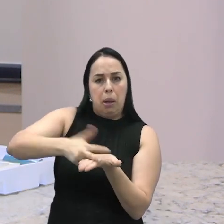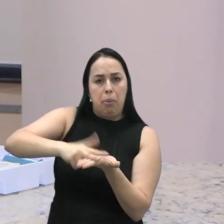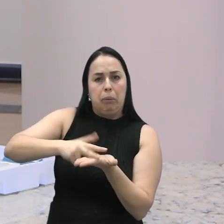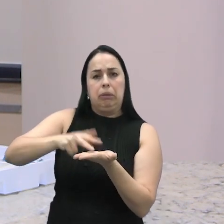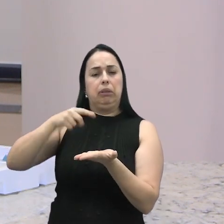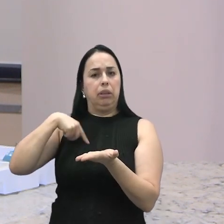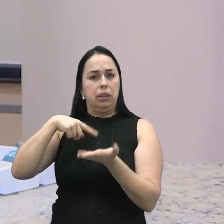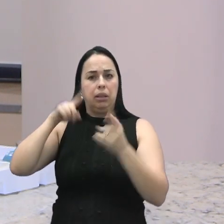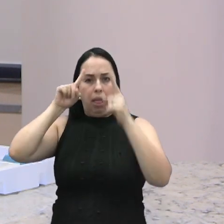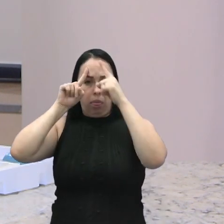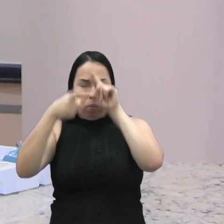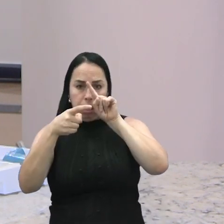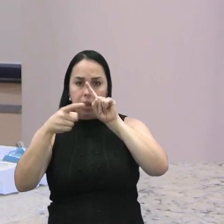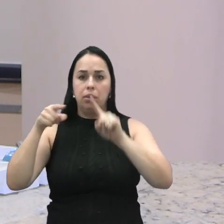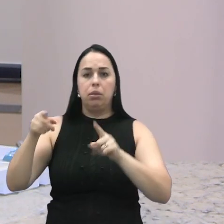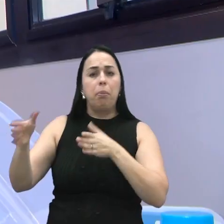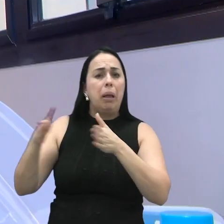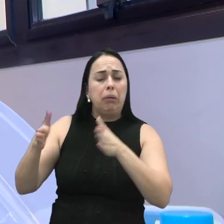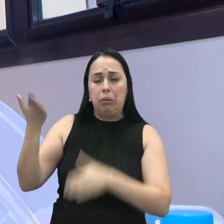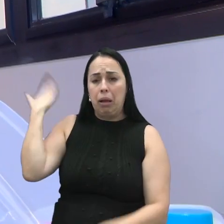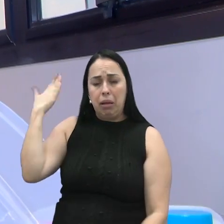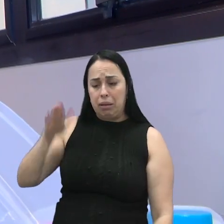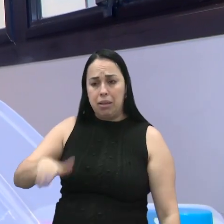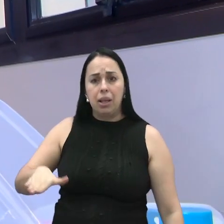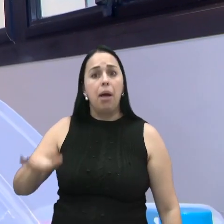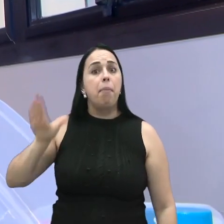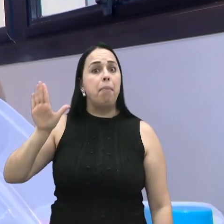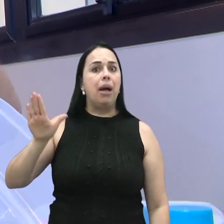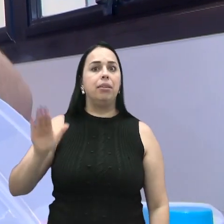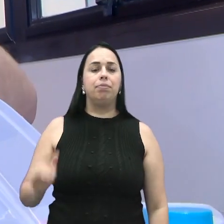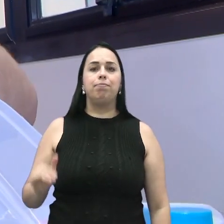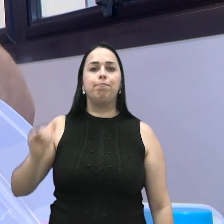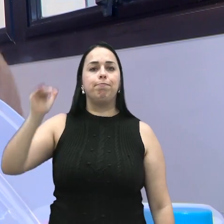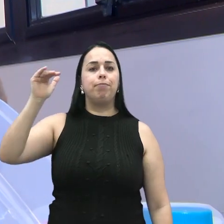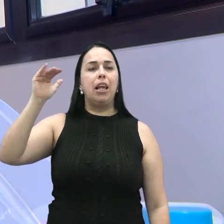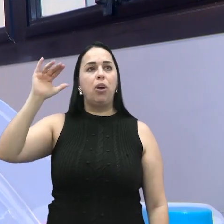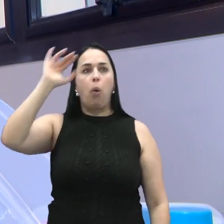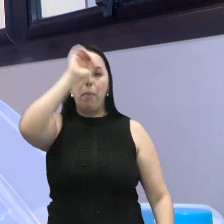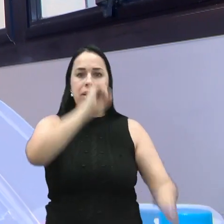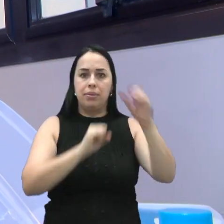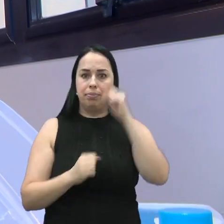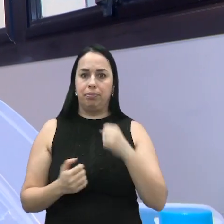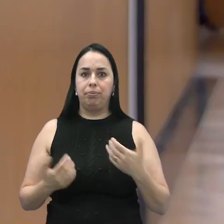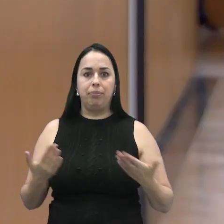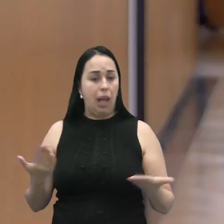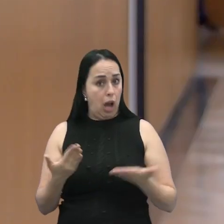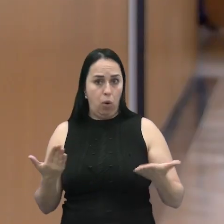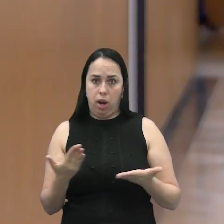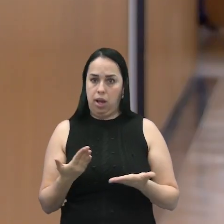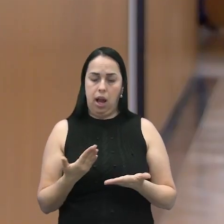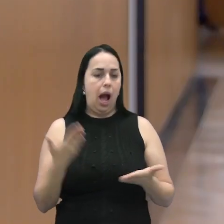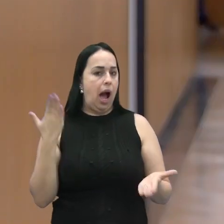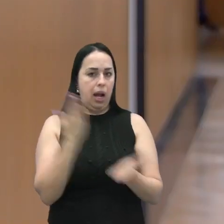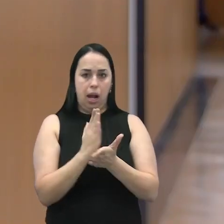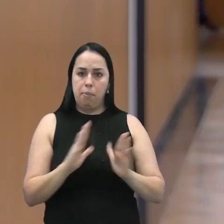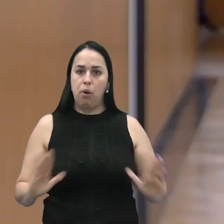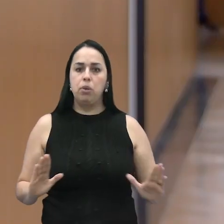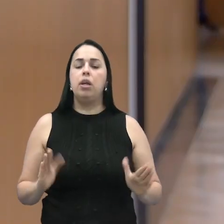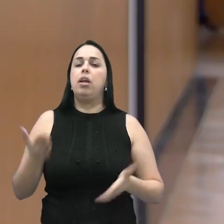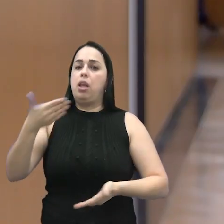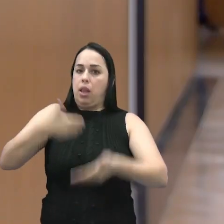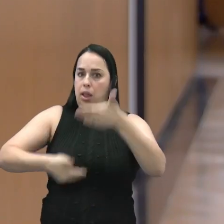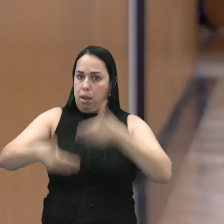diagnóstico de epilepsia ainda na infância, um período difícil até que ele mesmo entendesse a doença. Atualmente eu não tenho mais, porque